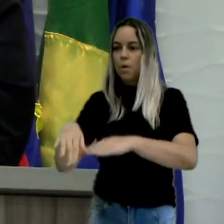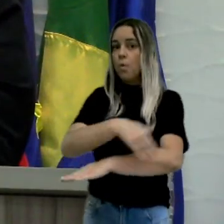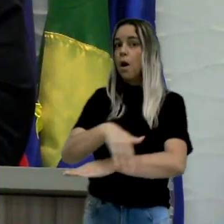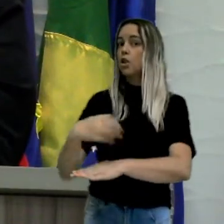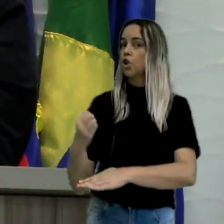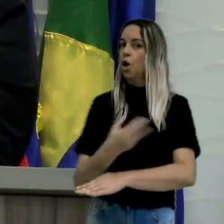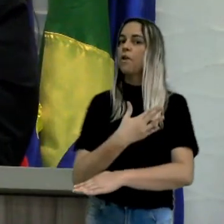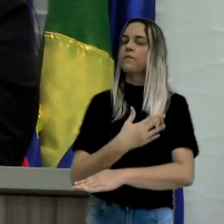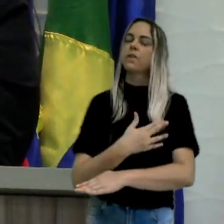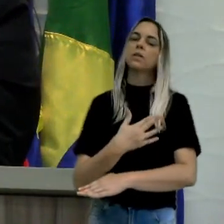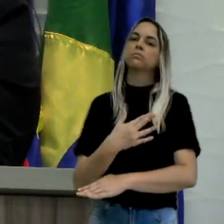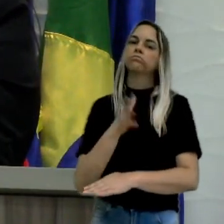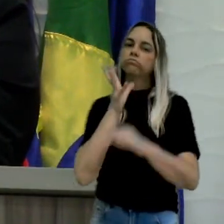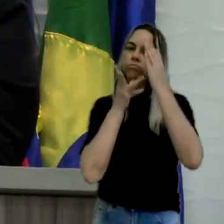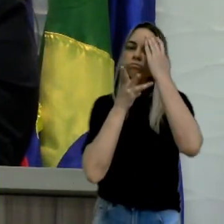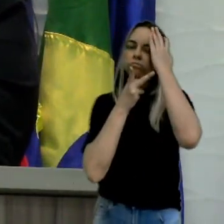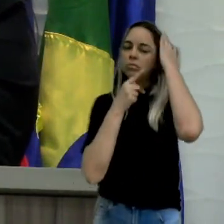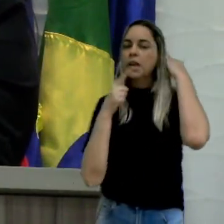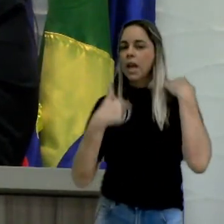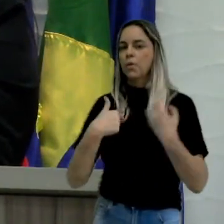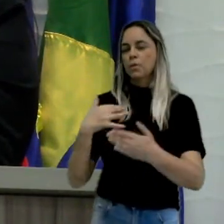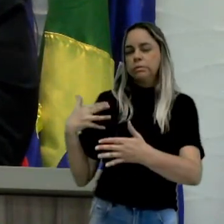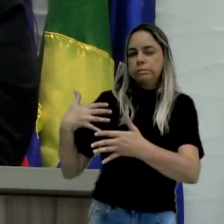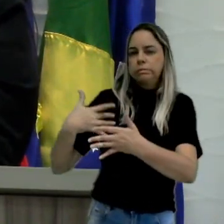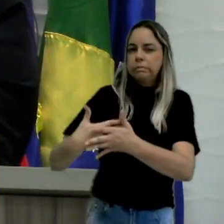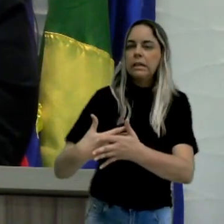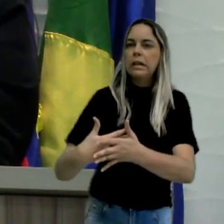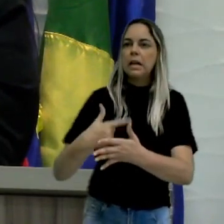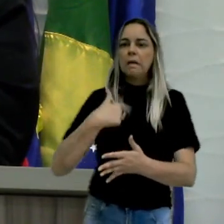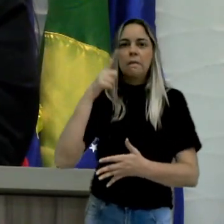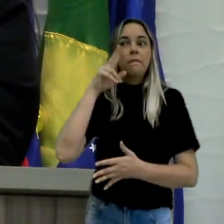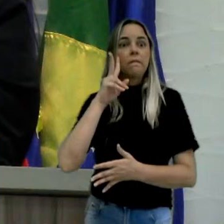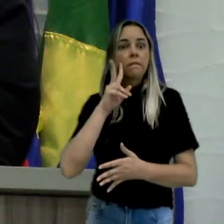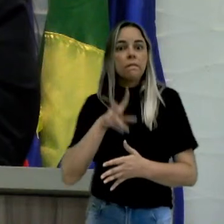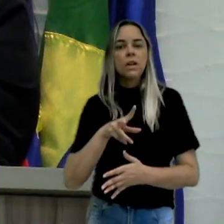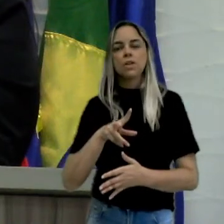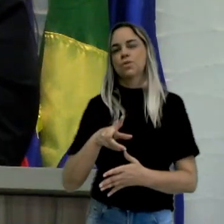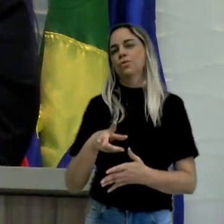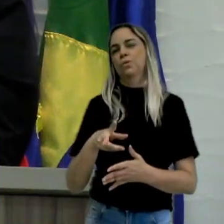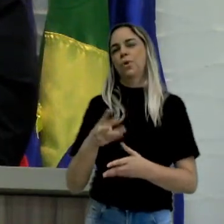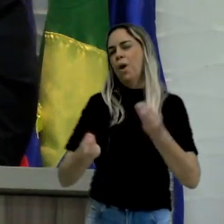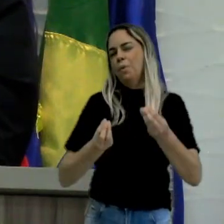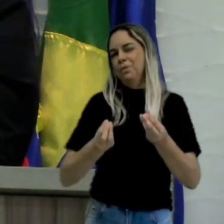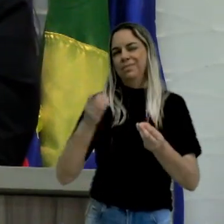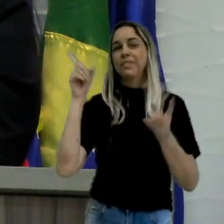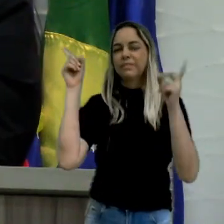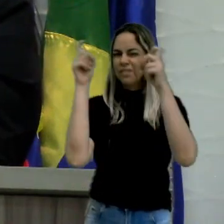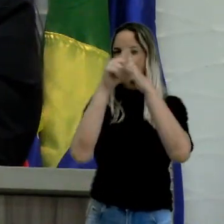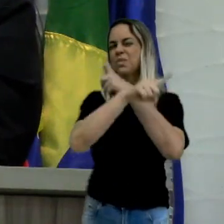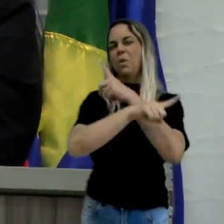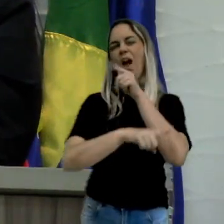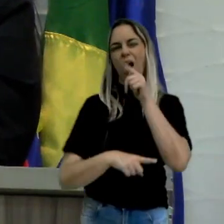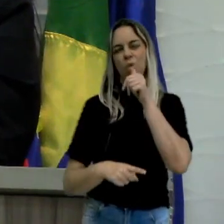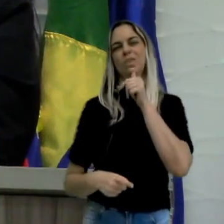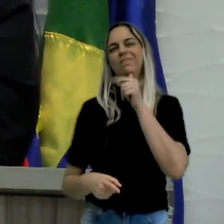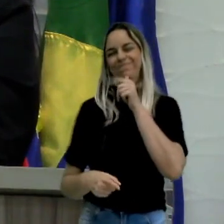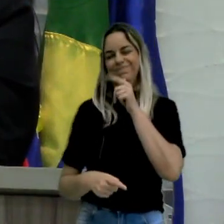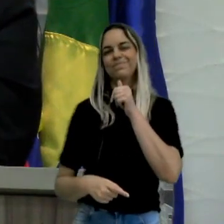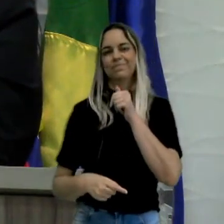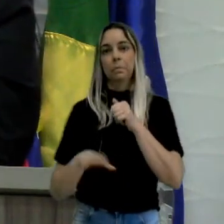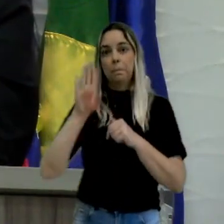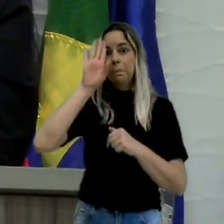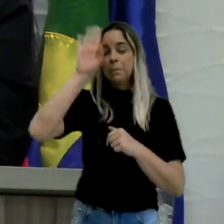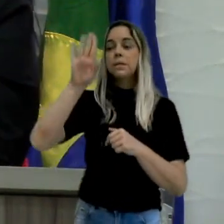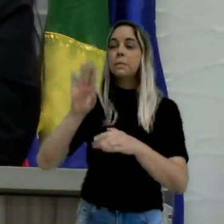Esse tempo todinho, eu sei que a dificuldade é água aqui em São Bento Una, principalmente também na Rua